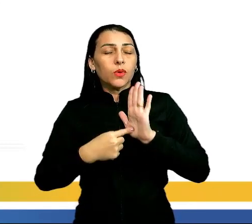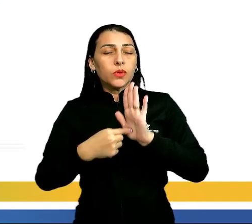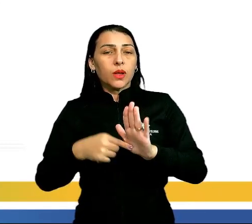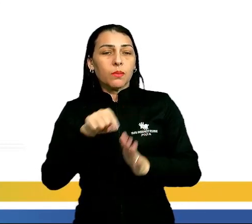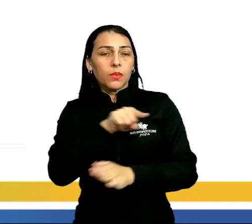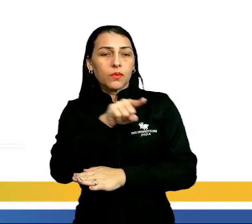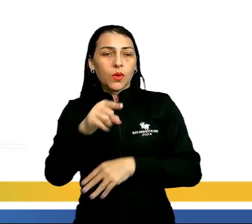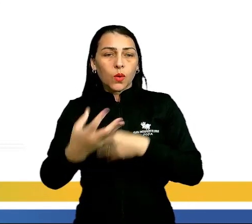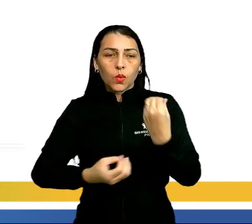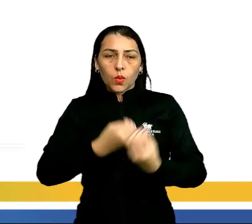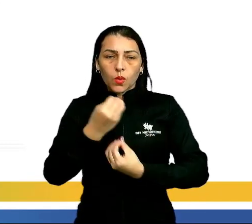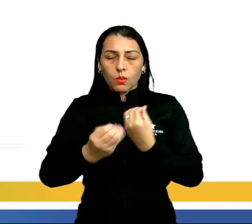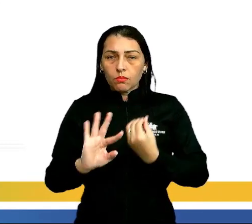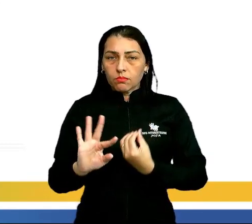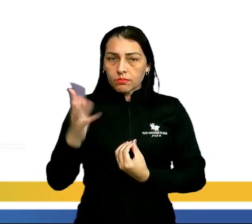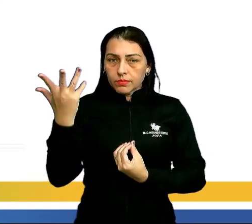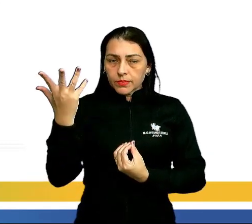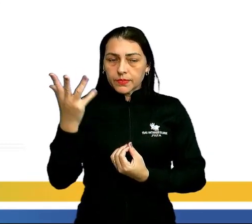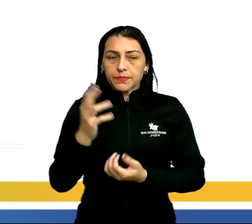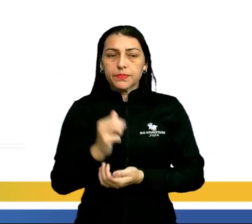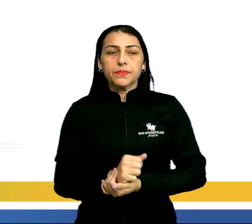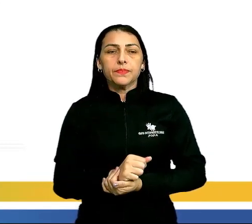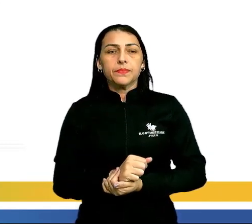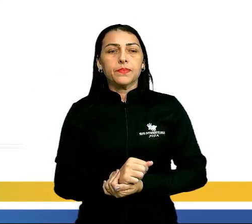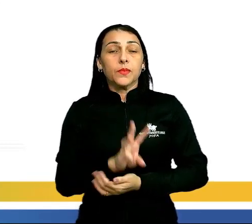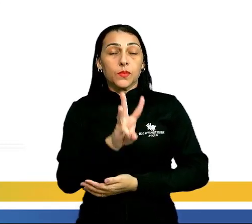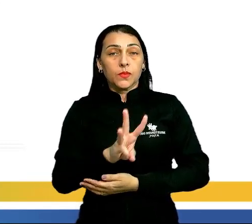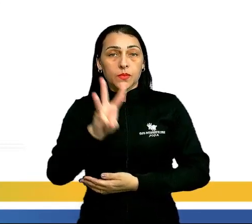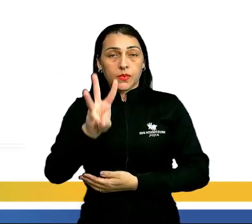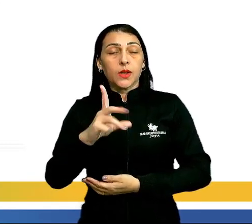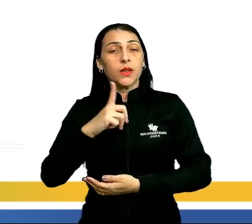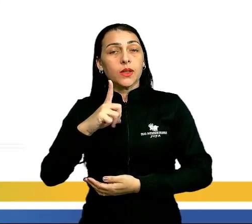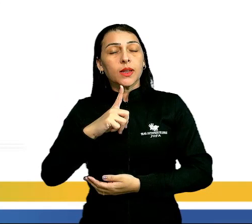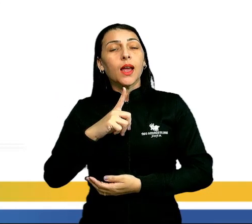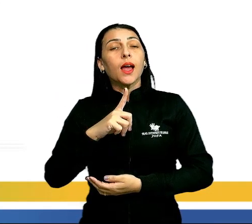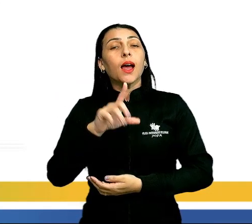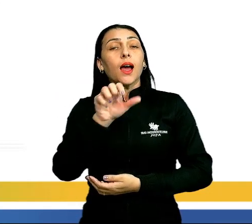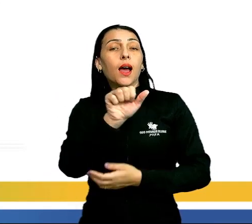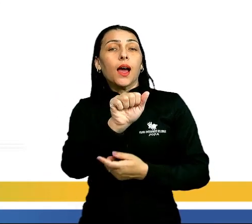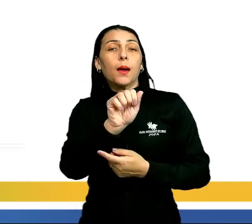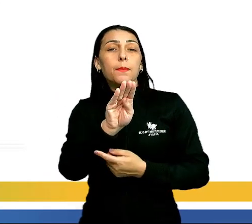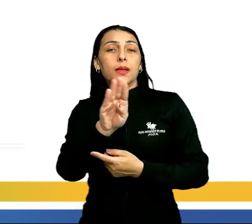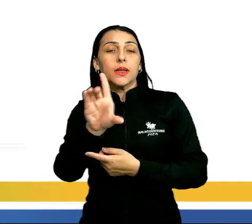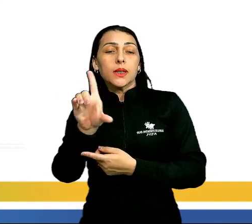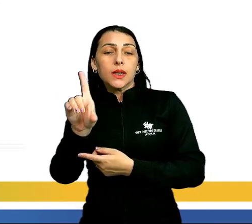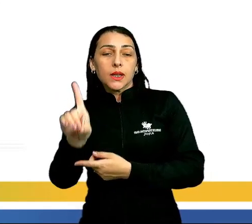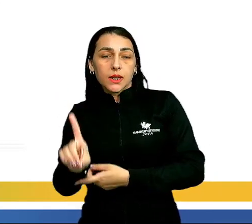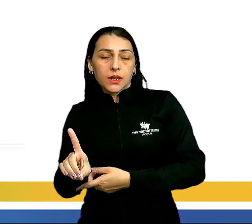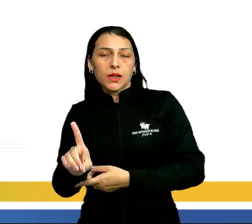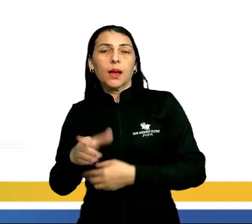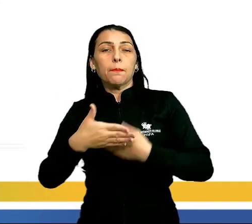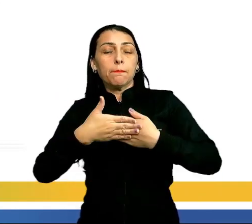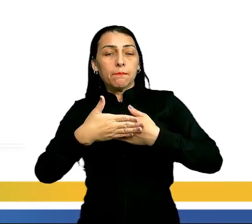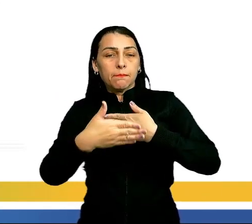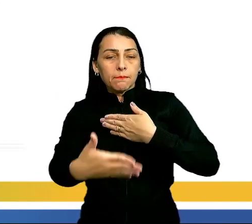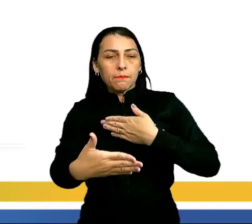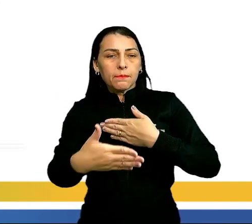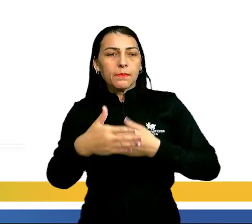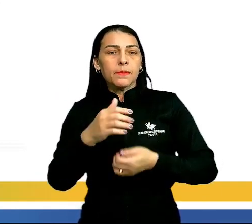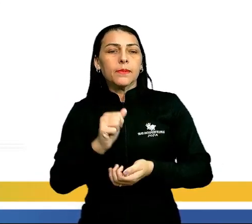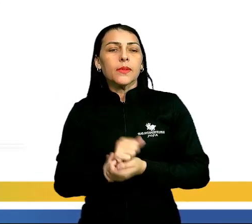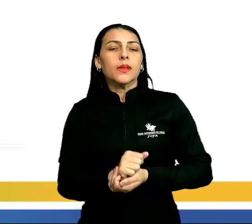para vocês como que funciona. Aqui o site te dá as opções que vão justamente aí a partir